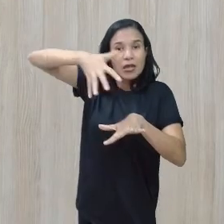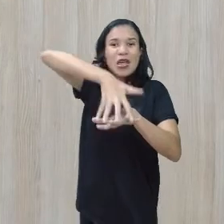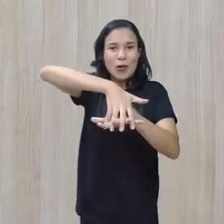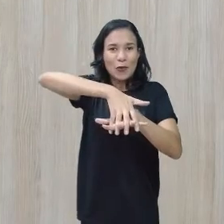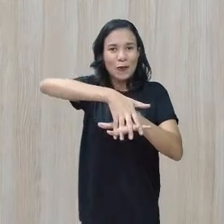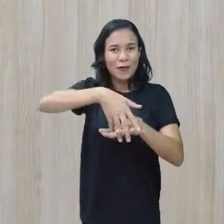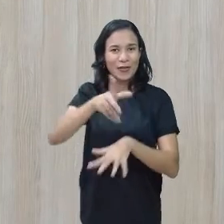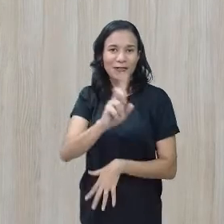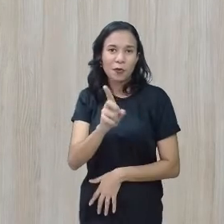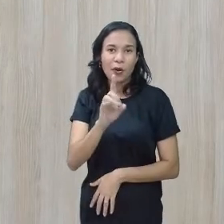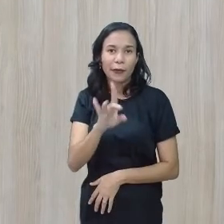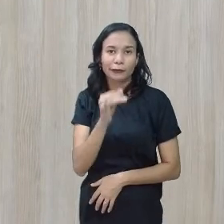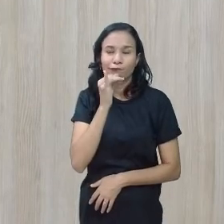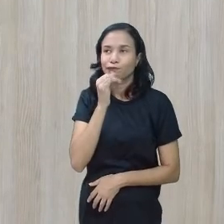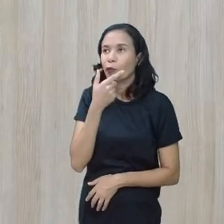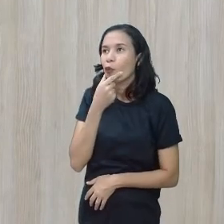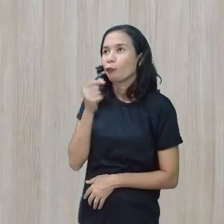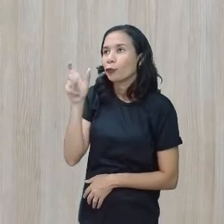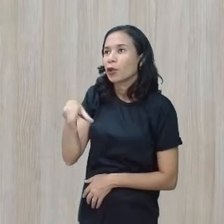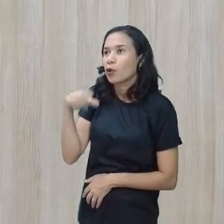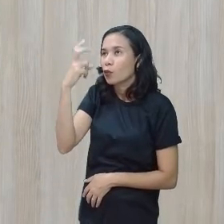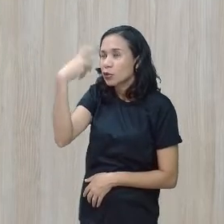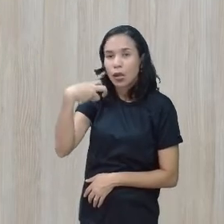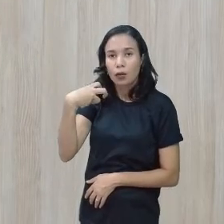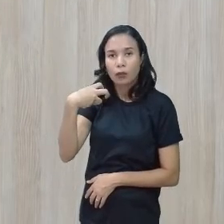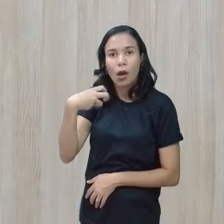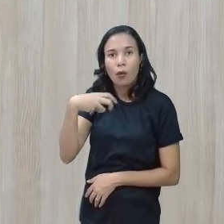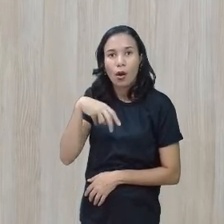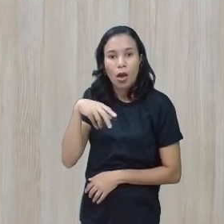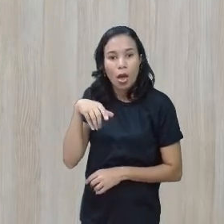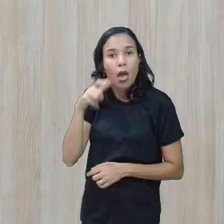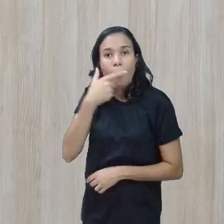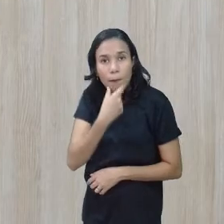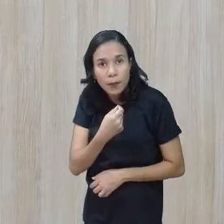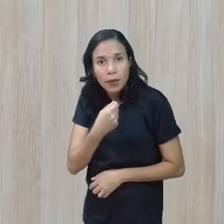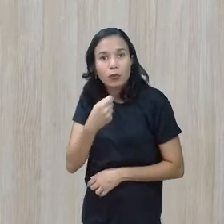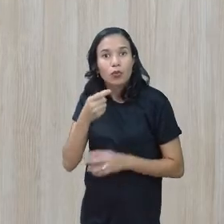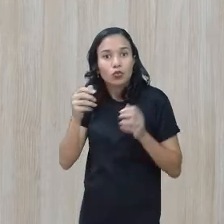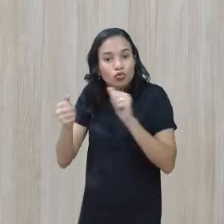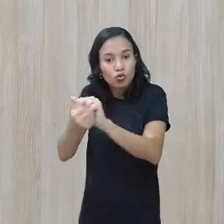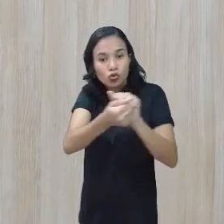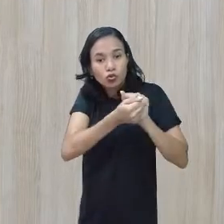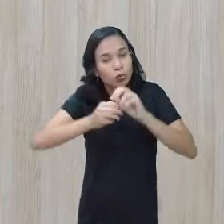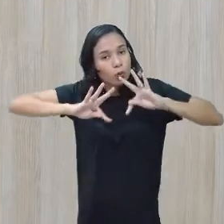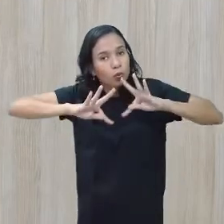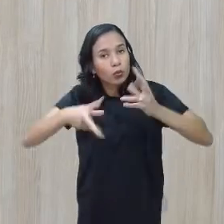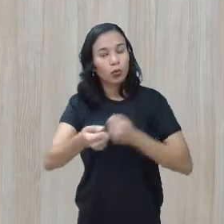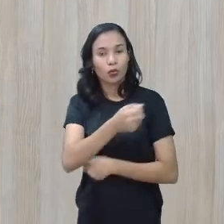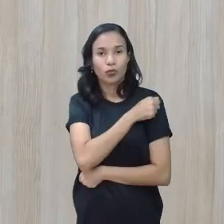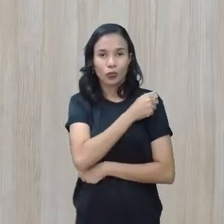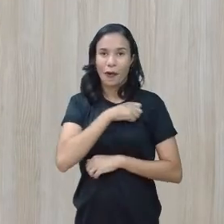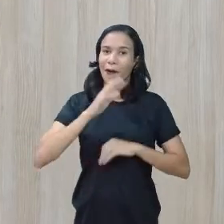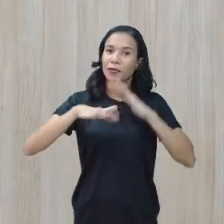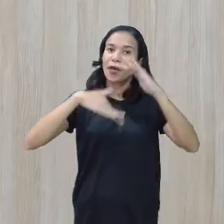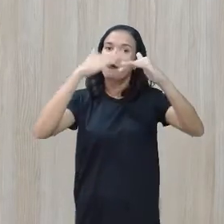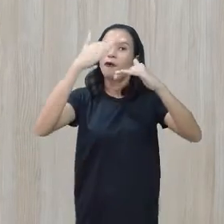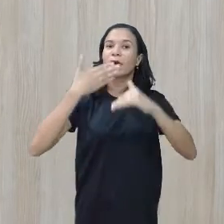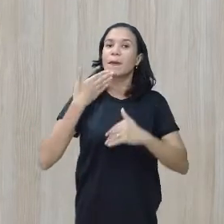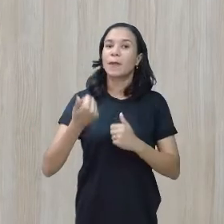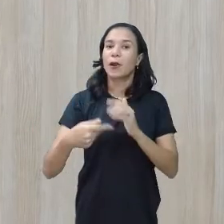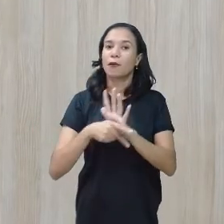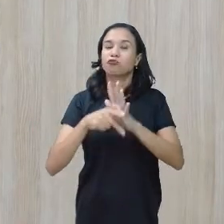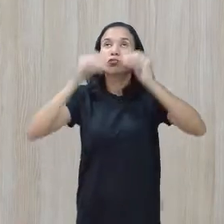trabalho só com João, Sim, não é isso? sim, Era com sim, todos perfeito. os estudantes e todos estavam desenvolvendo a